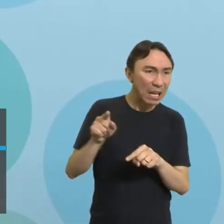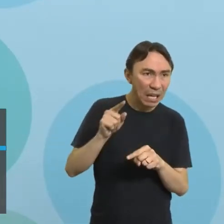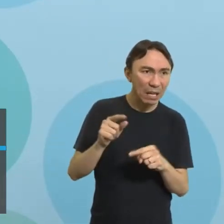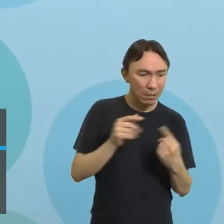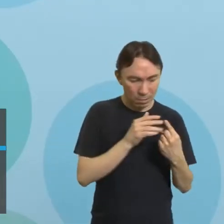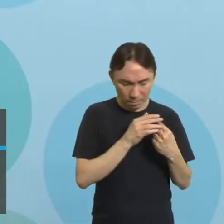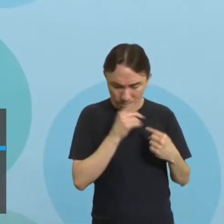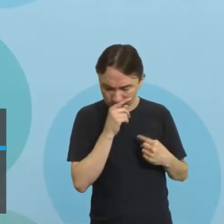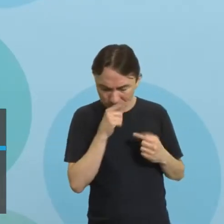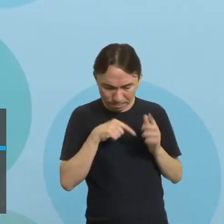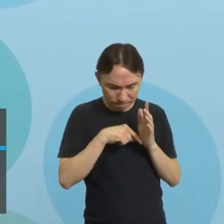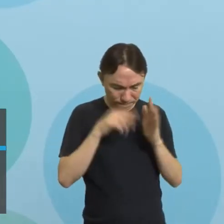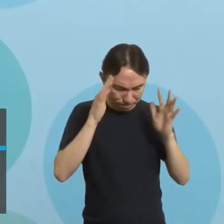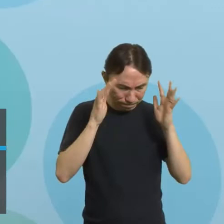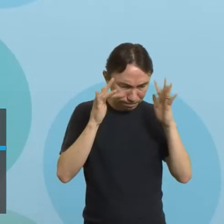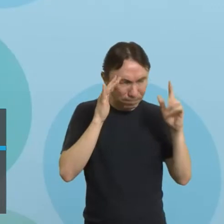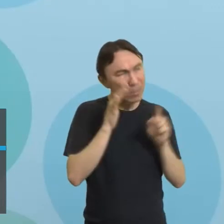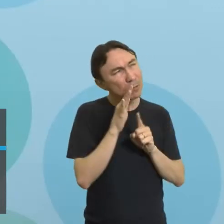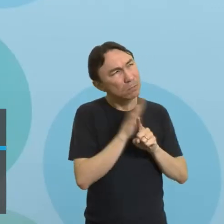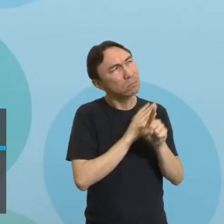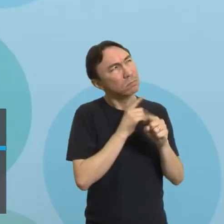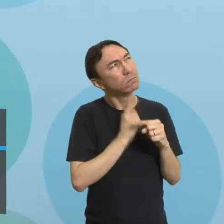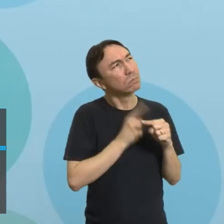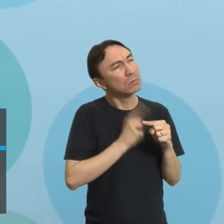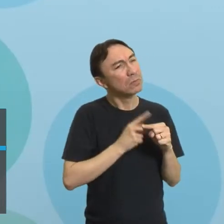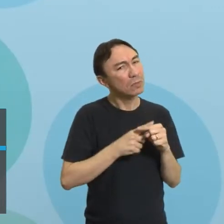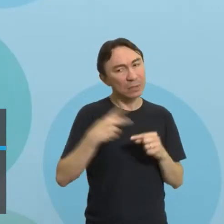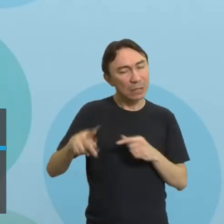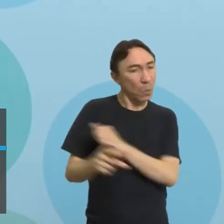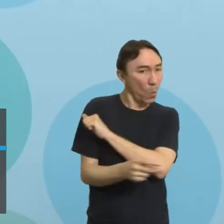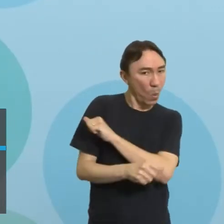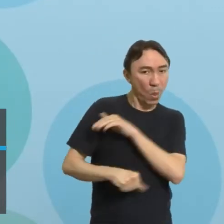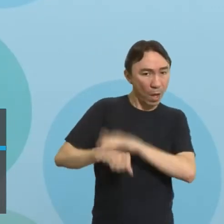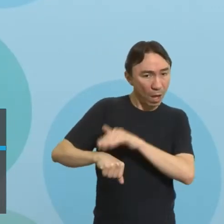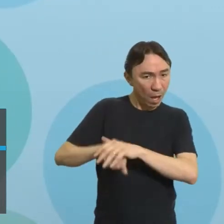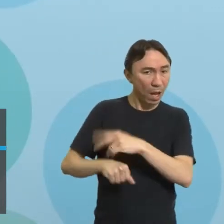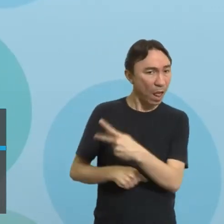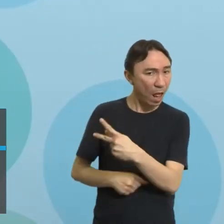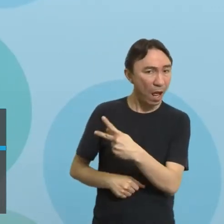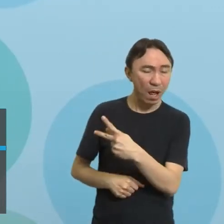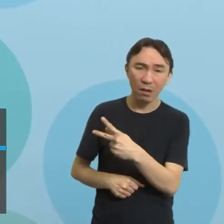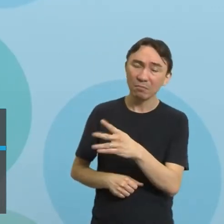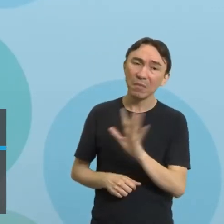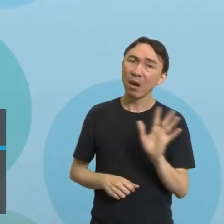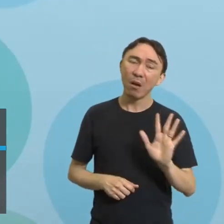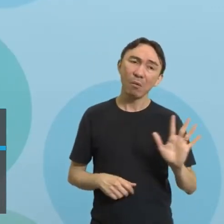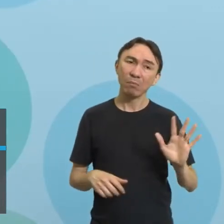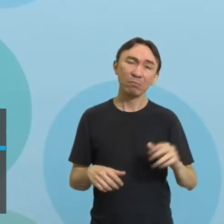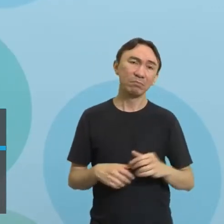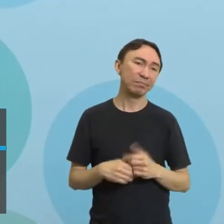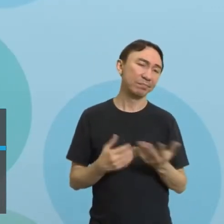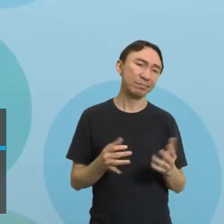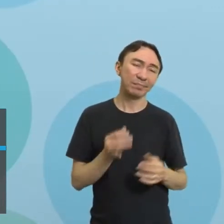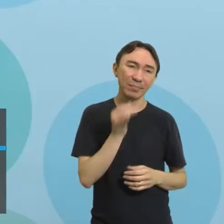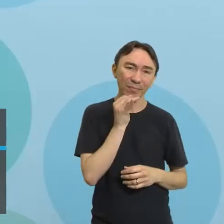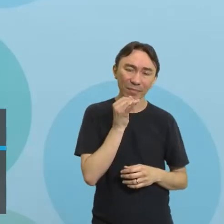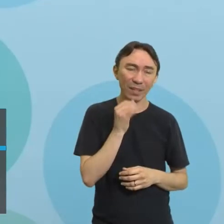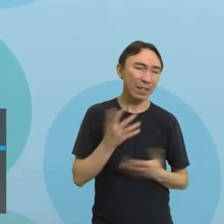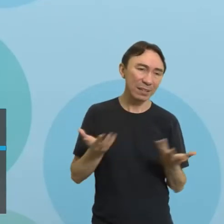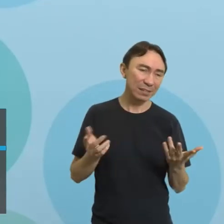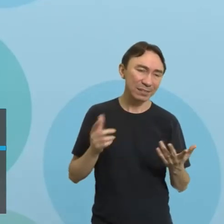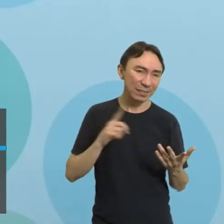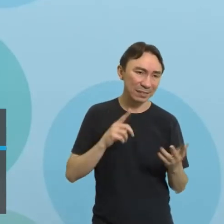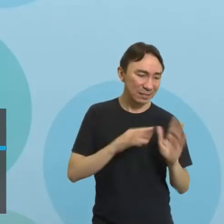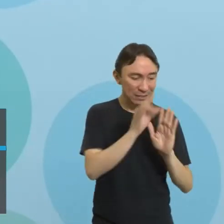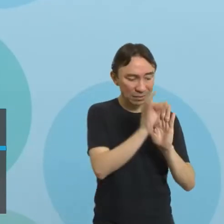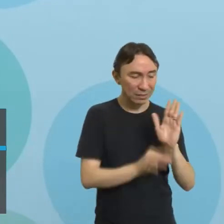O estudante se questiona quanto a antecipar as ideias daquele texto.